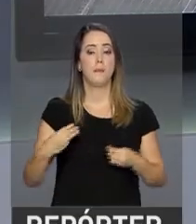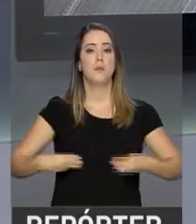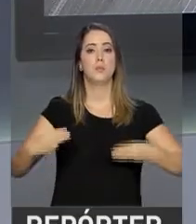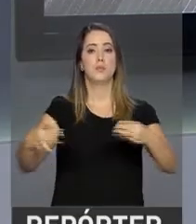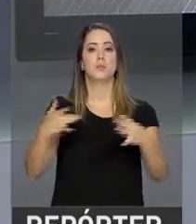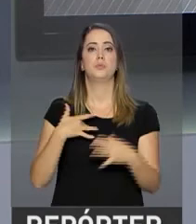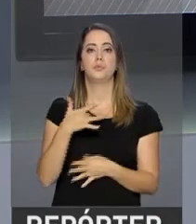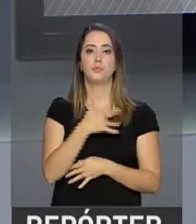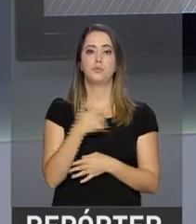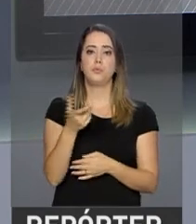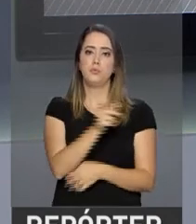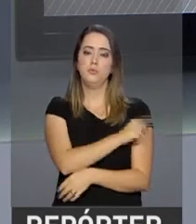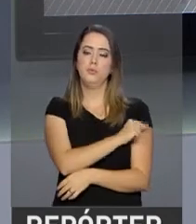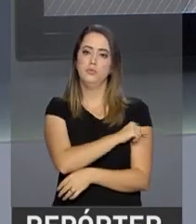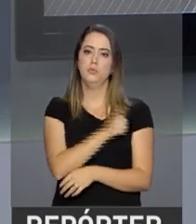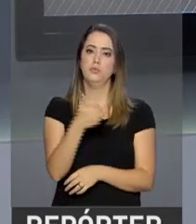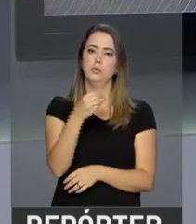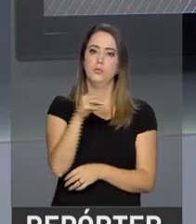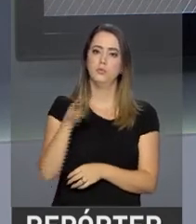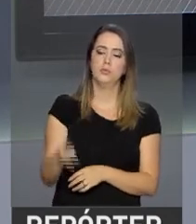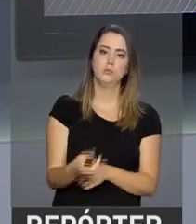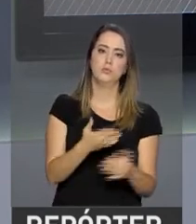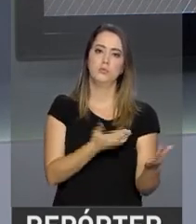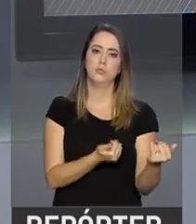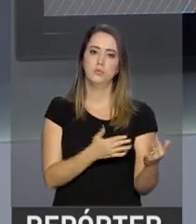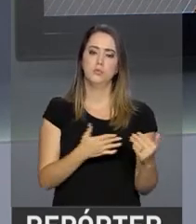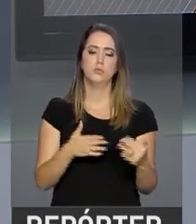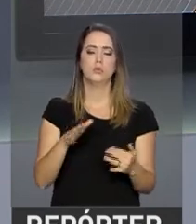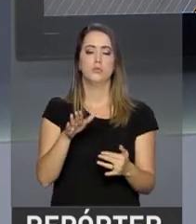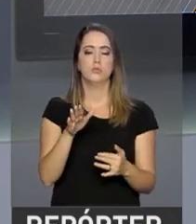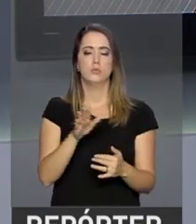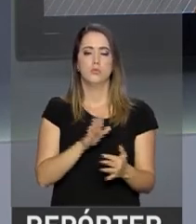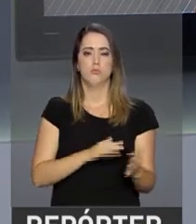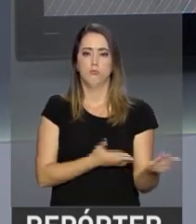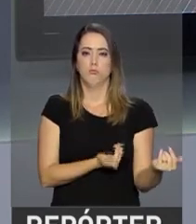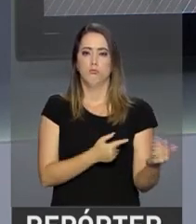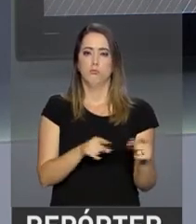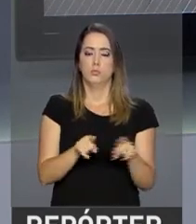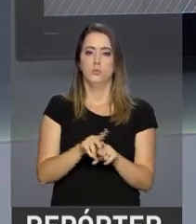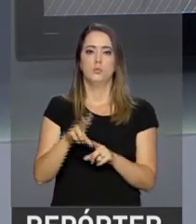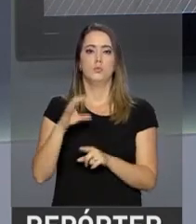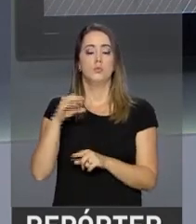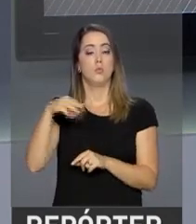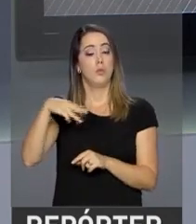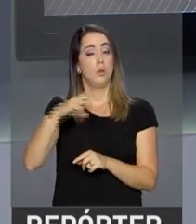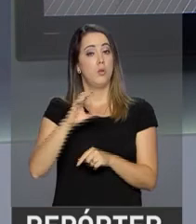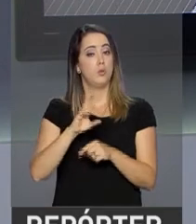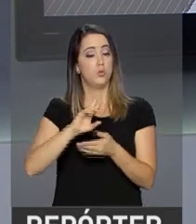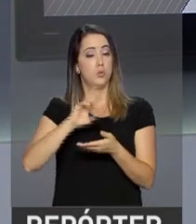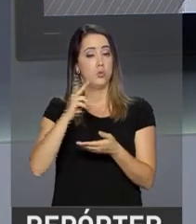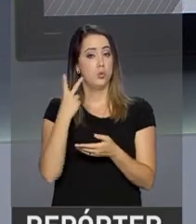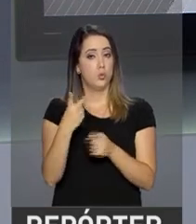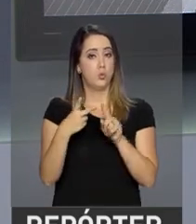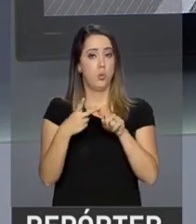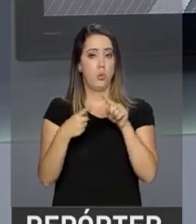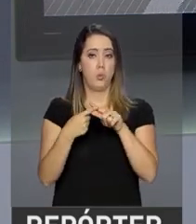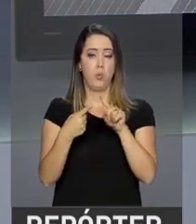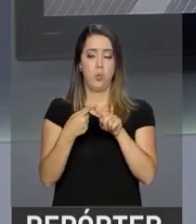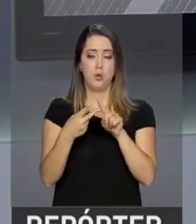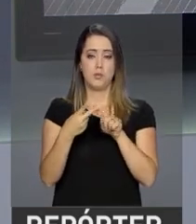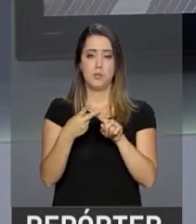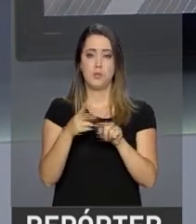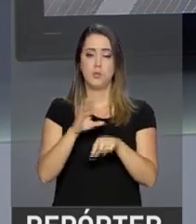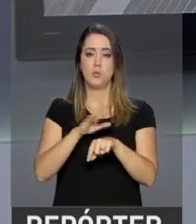saúde quer vacinar 10 milhões de jovens e adolescentes contra a meningite c eo hpv em ser vacinados contra o hpv